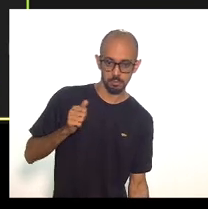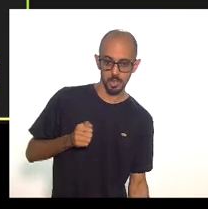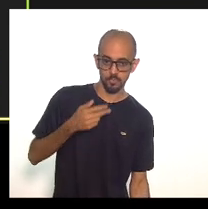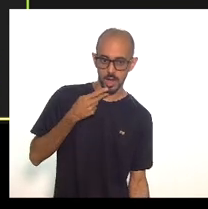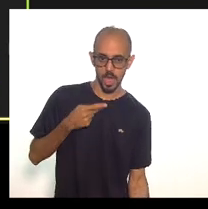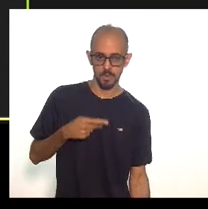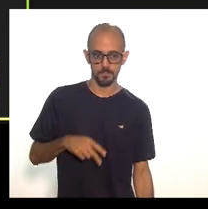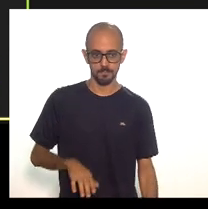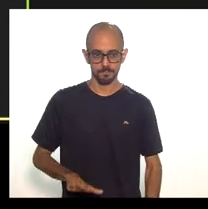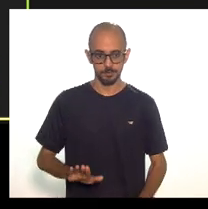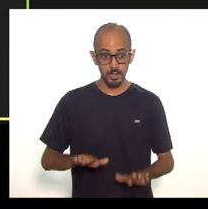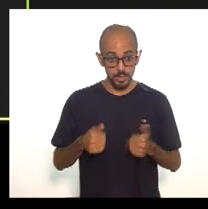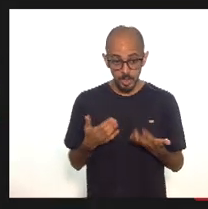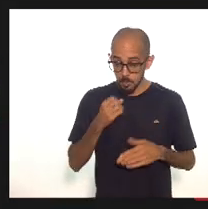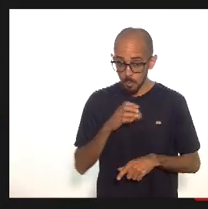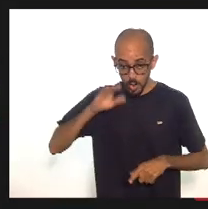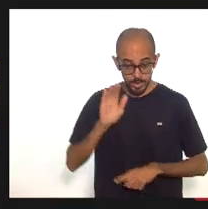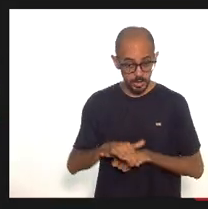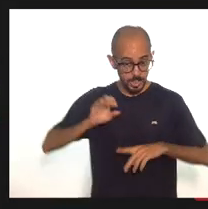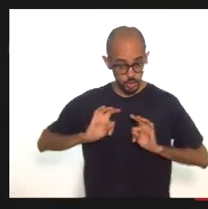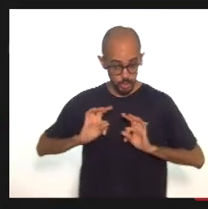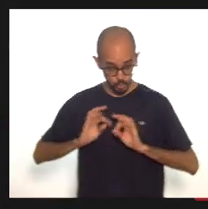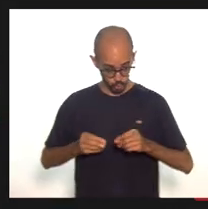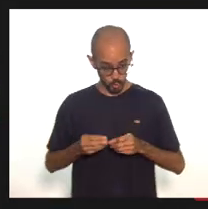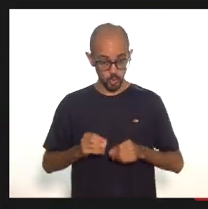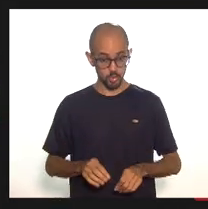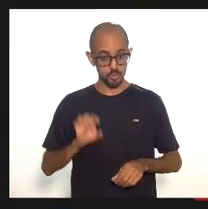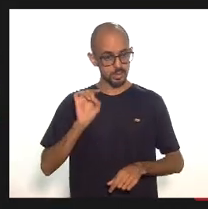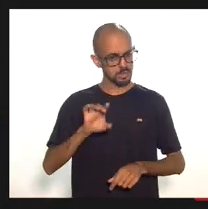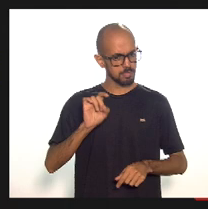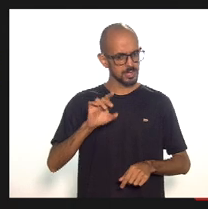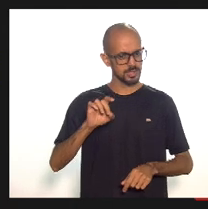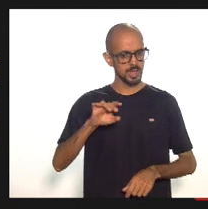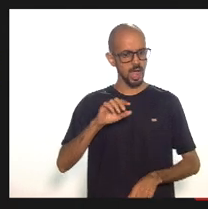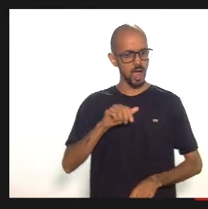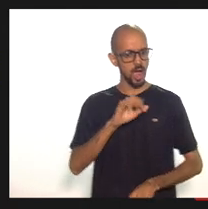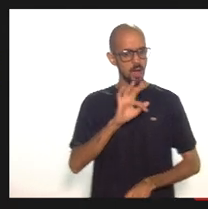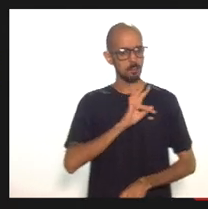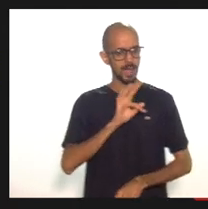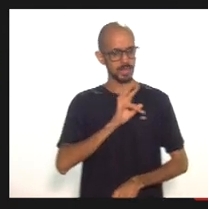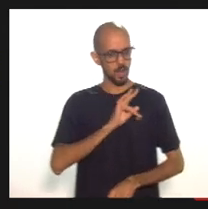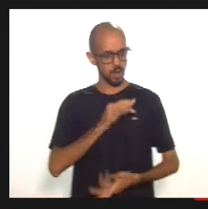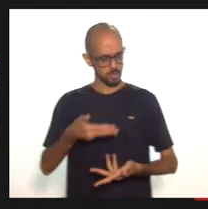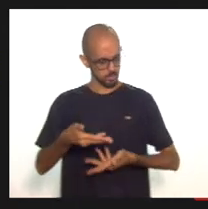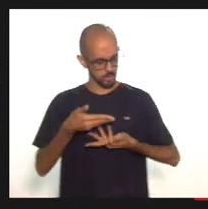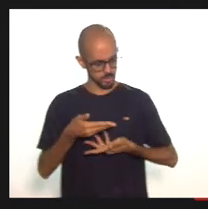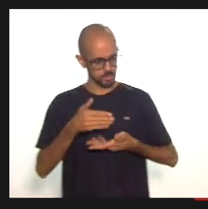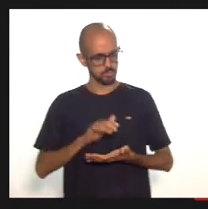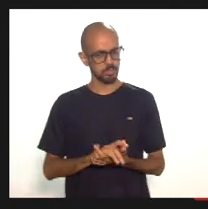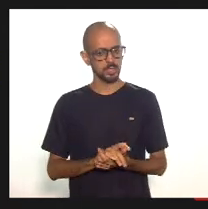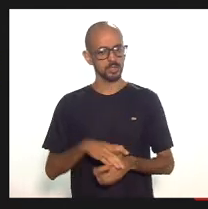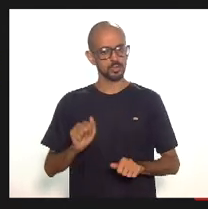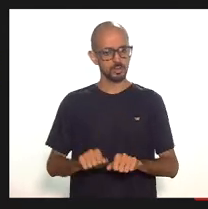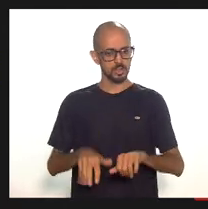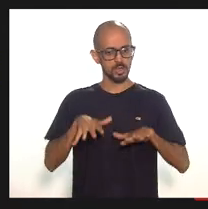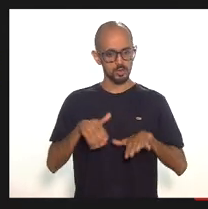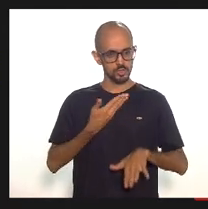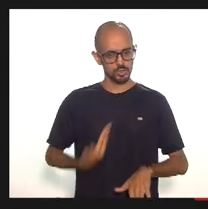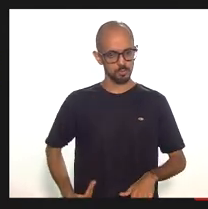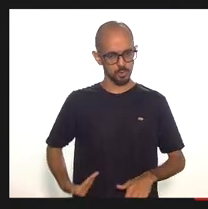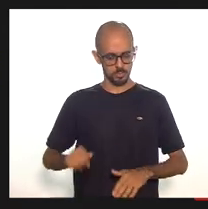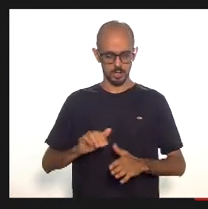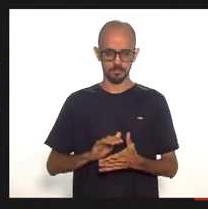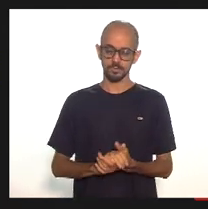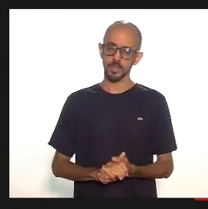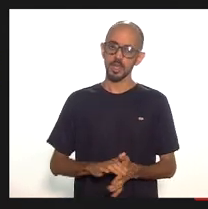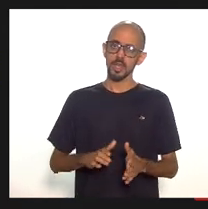Bárbara. Boa tarde a todos, em especial à deputada Marta Rocha, pelo atendimento dessa audiência pública.